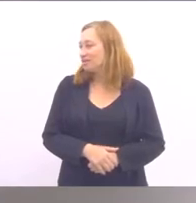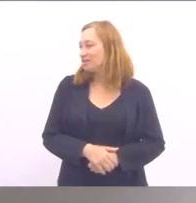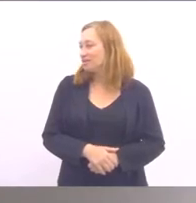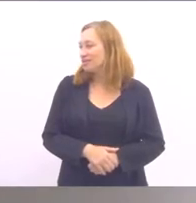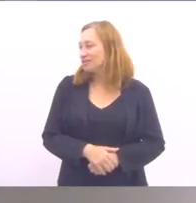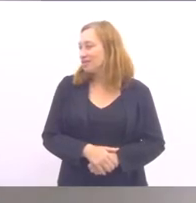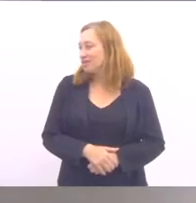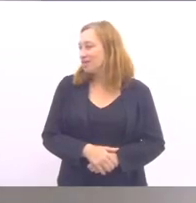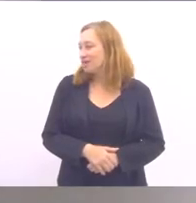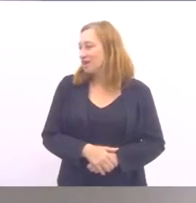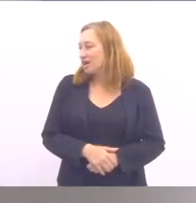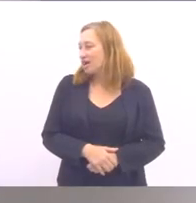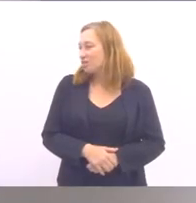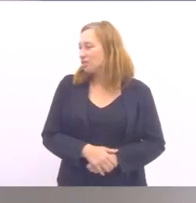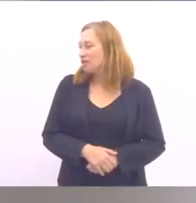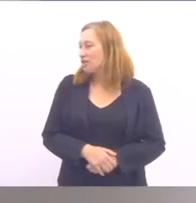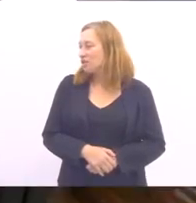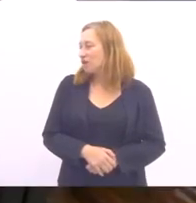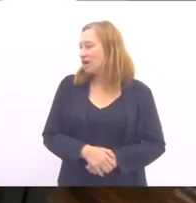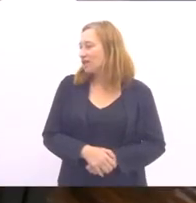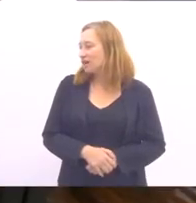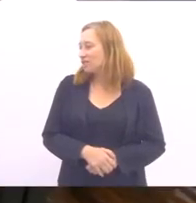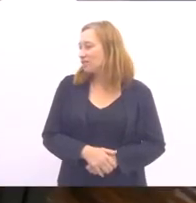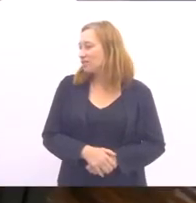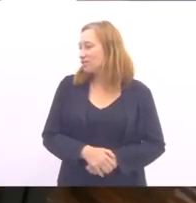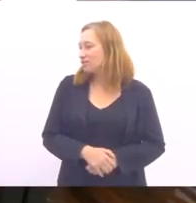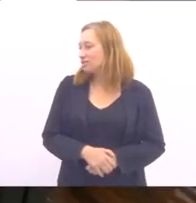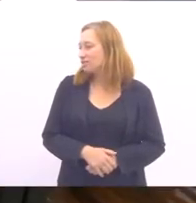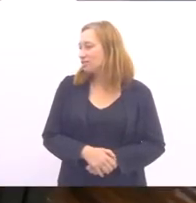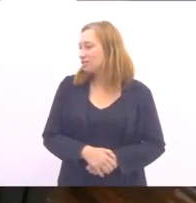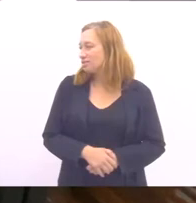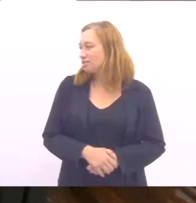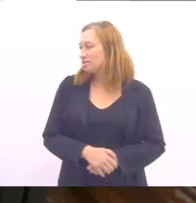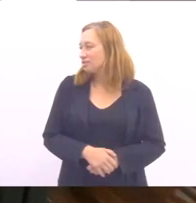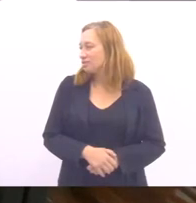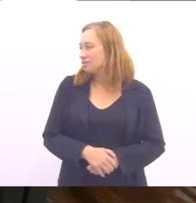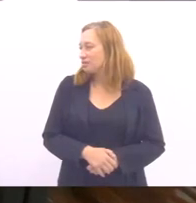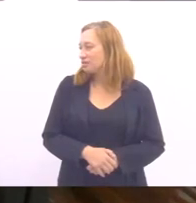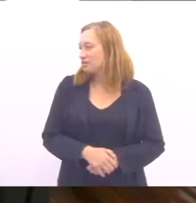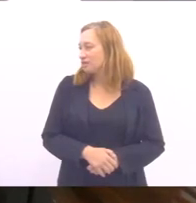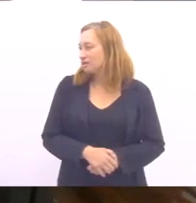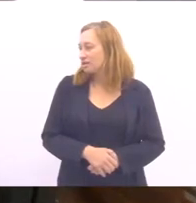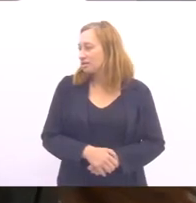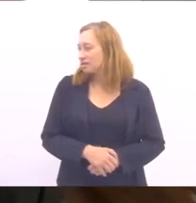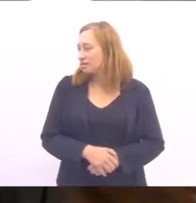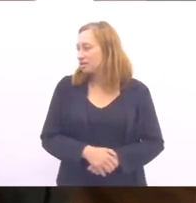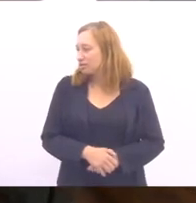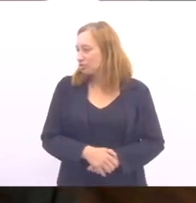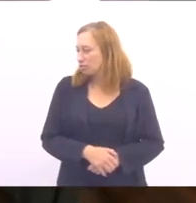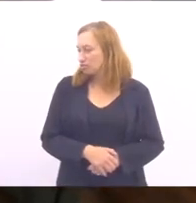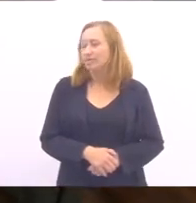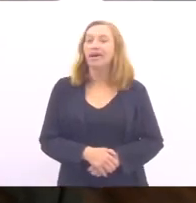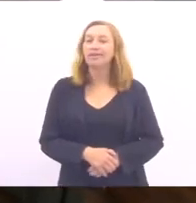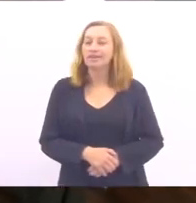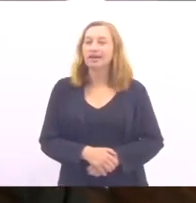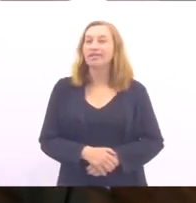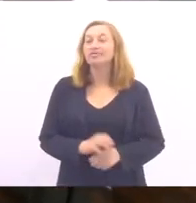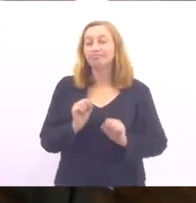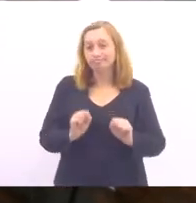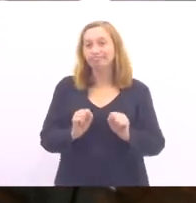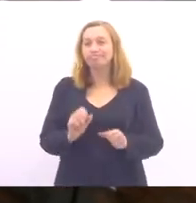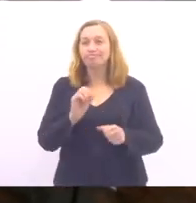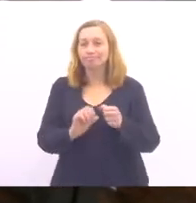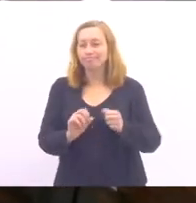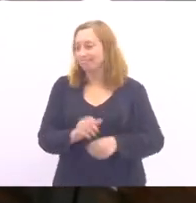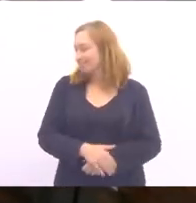parte da secretaria dele. A SICA de lá poderia ajudar nessa fiscalização junto. Fui até pedir ele se poderia fazer isso.